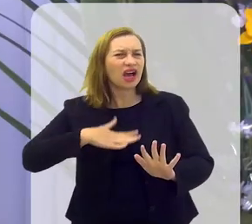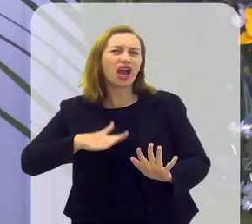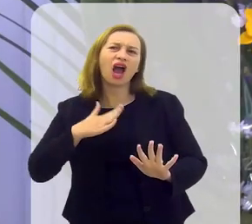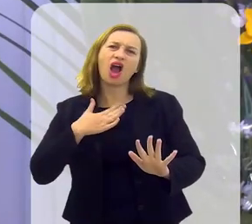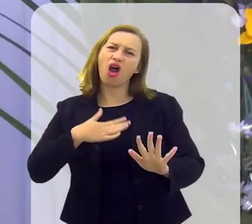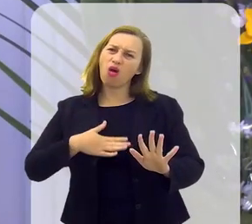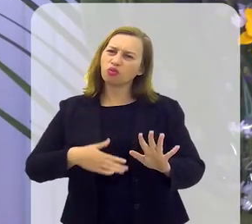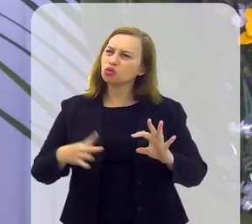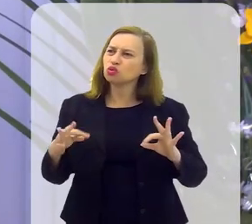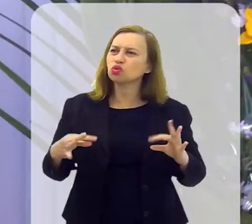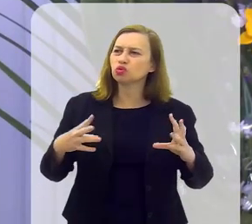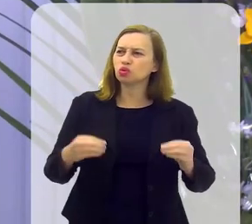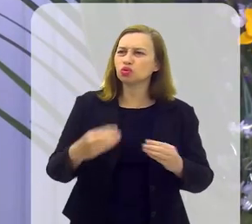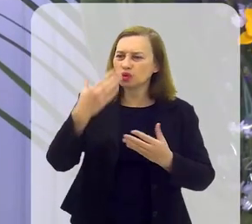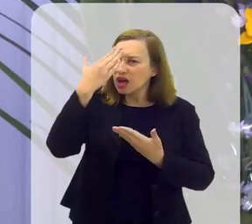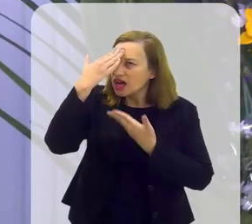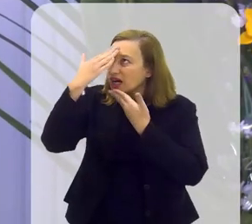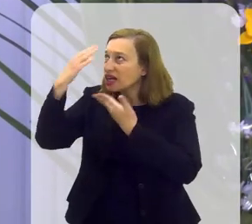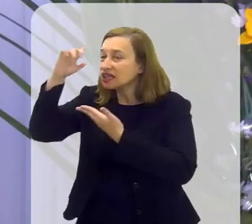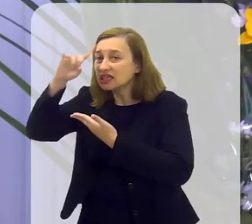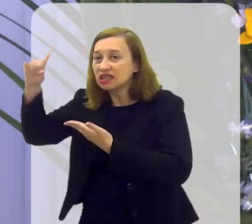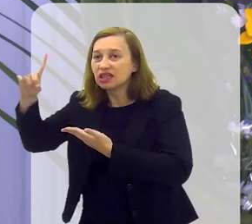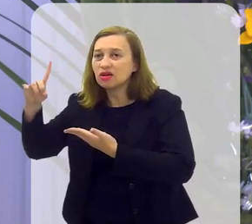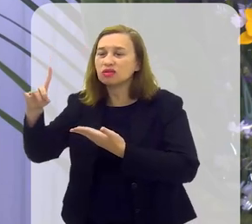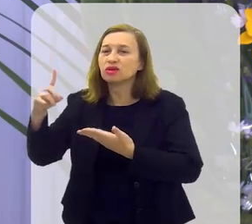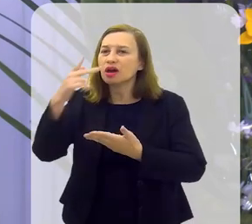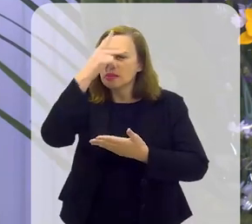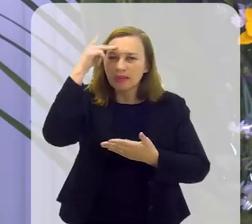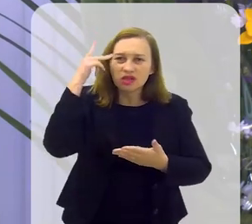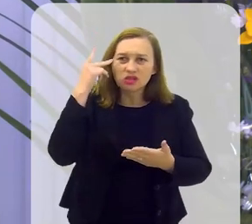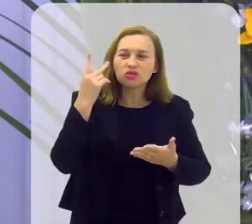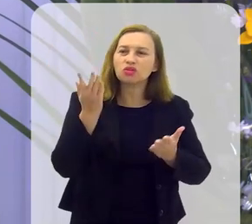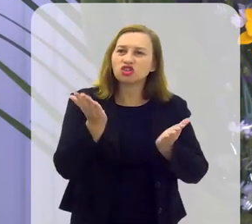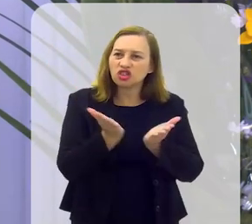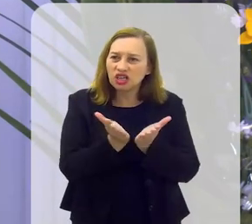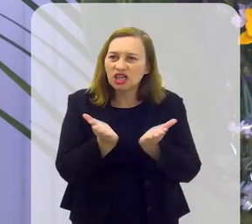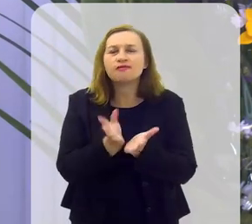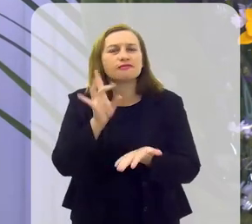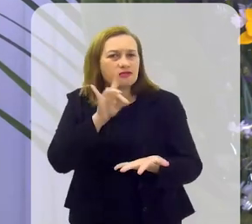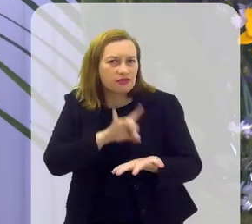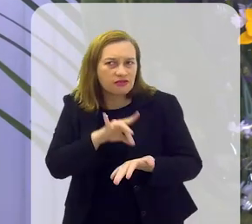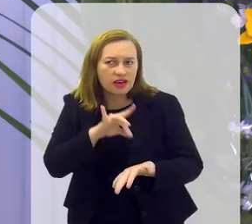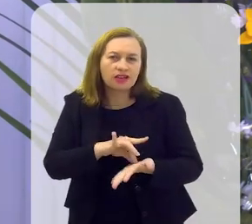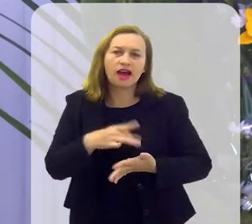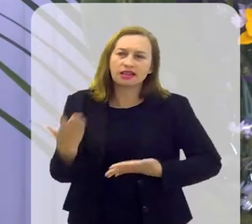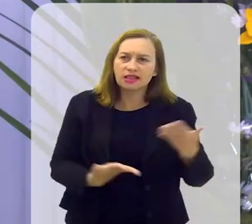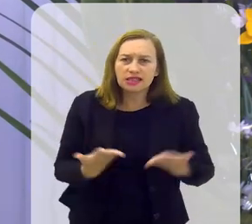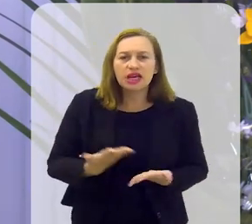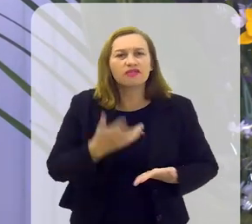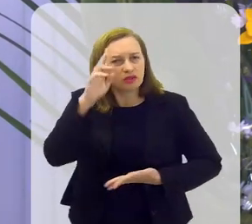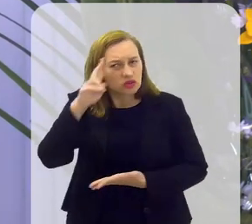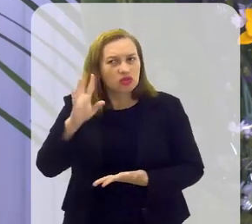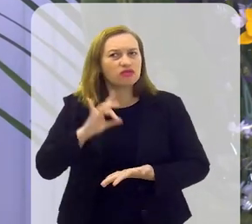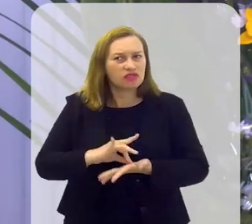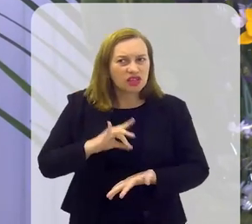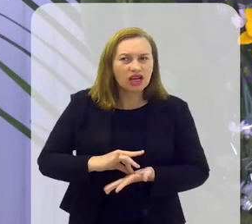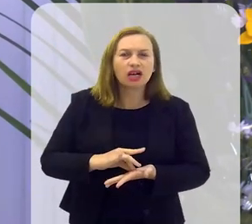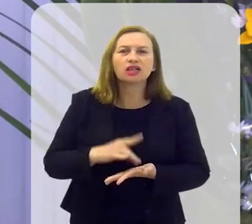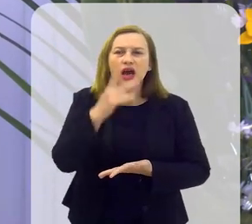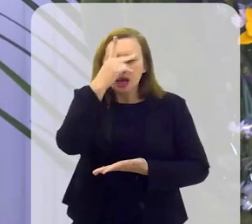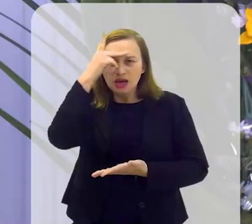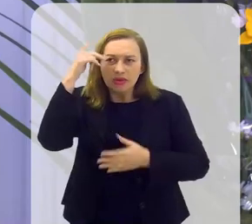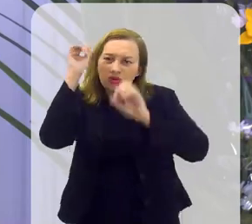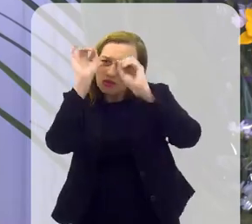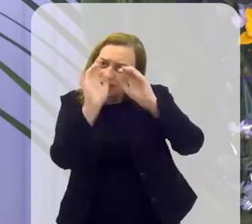é graças a Deus nós lidamos com pessoas que estão de verdade né pessoas que eles são muito